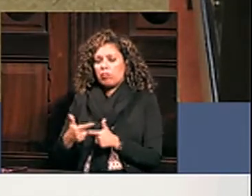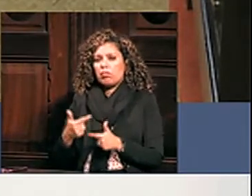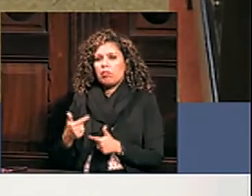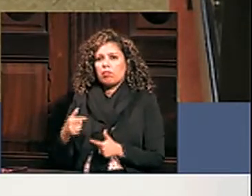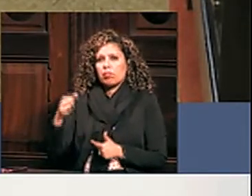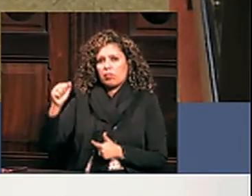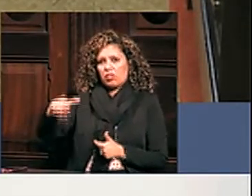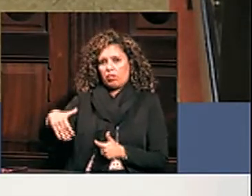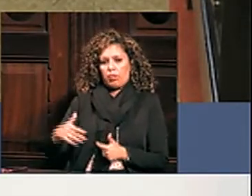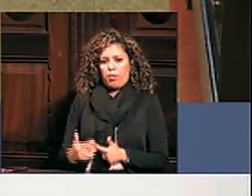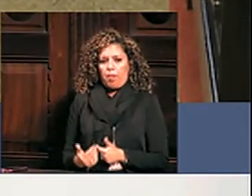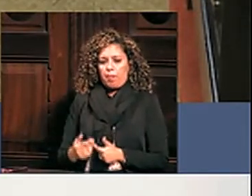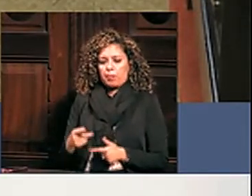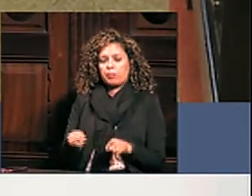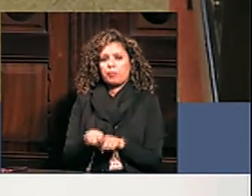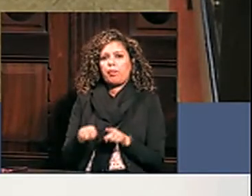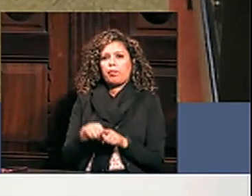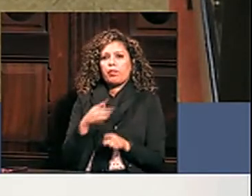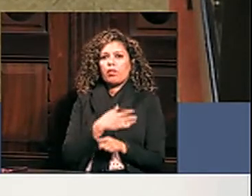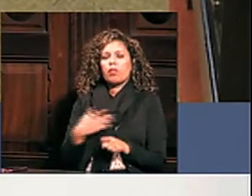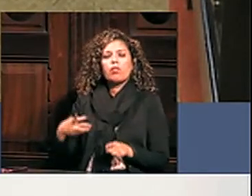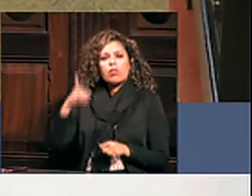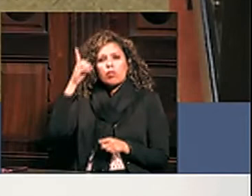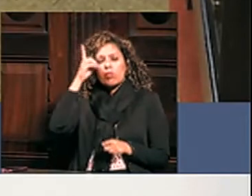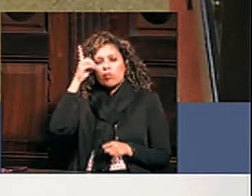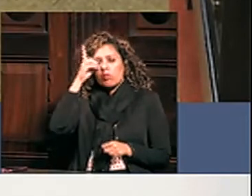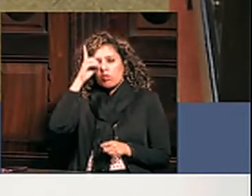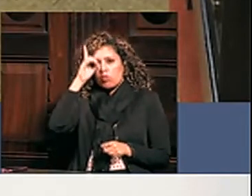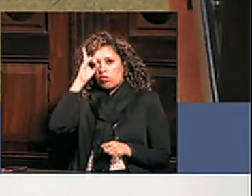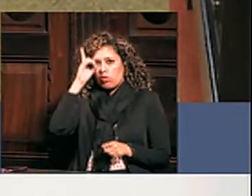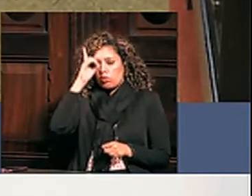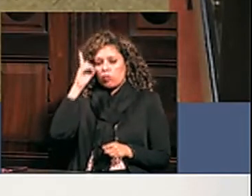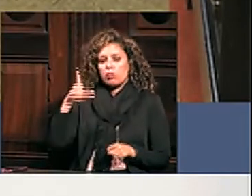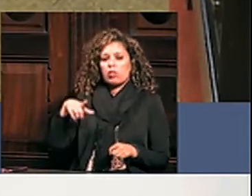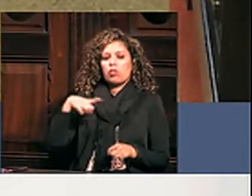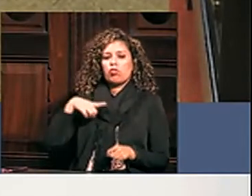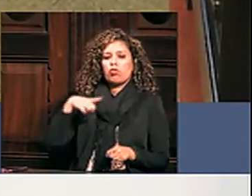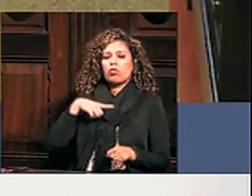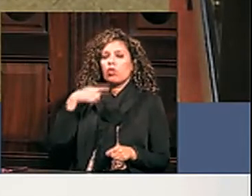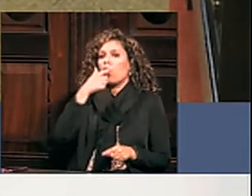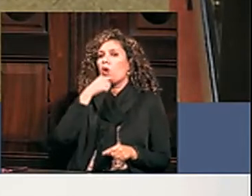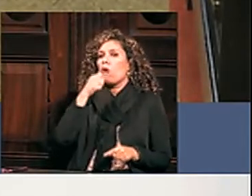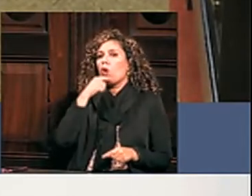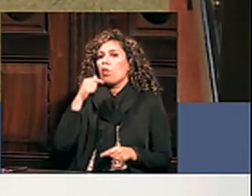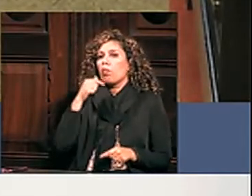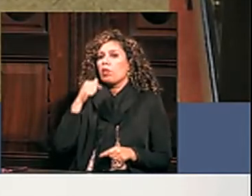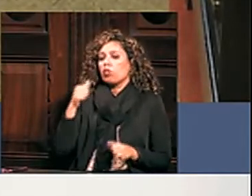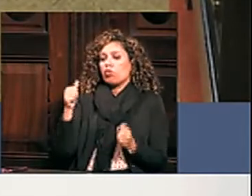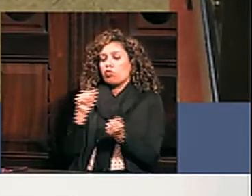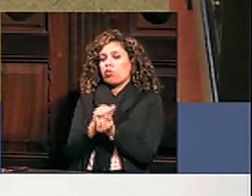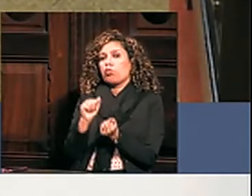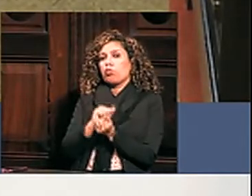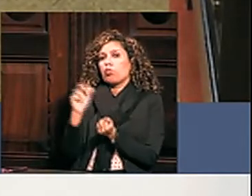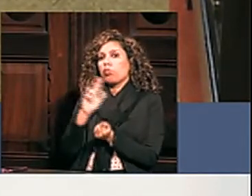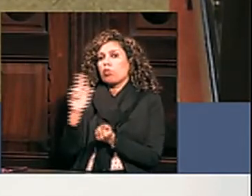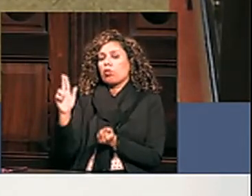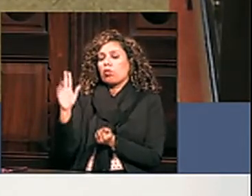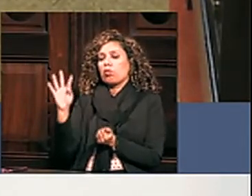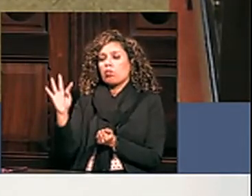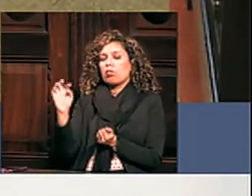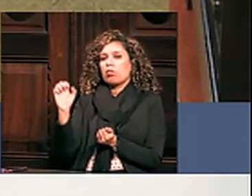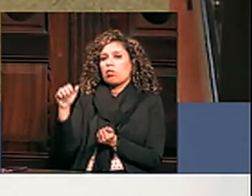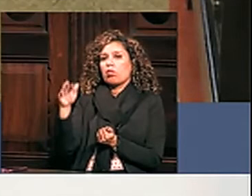E o governo Dilma tinha como vice o senhor Temer. E o senhor